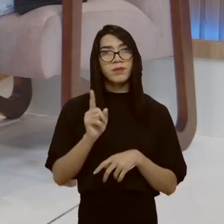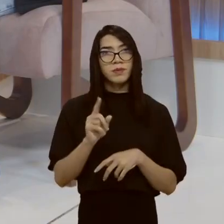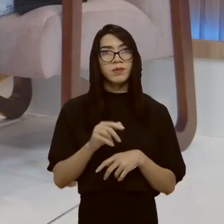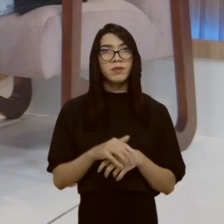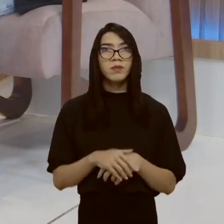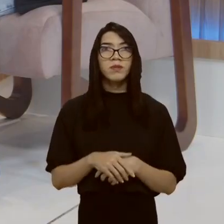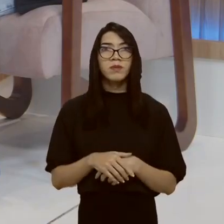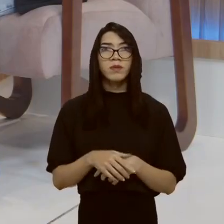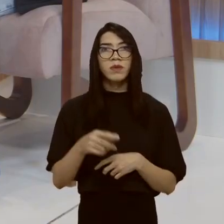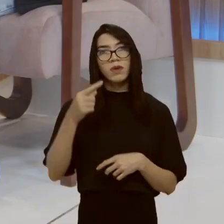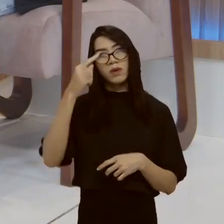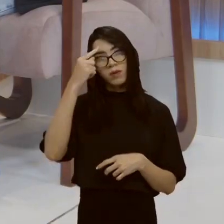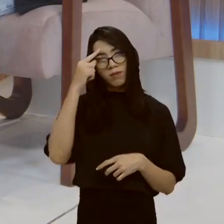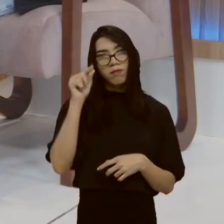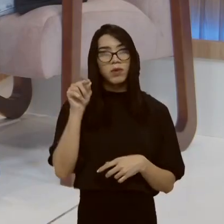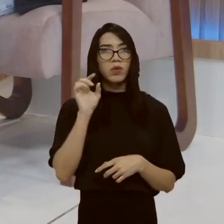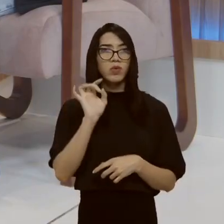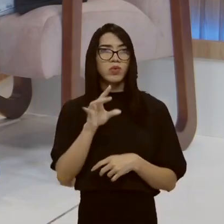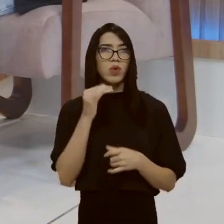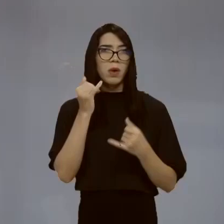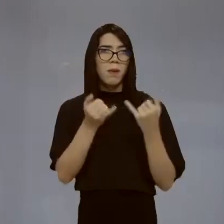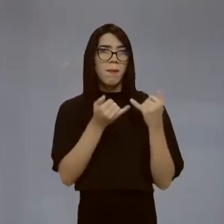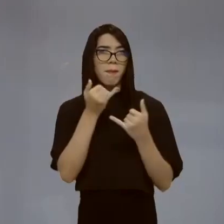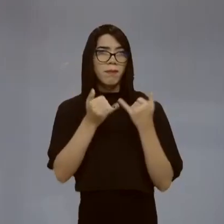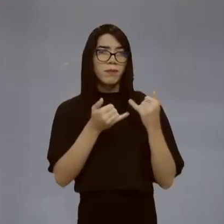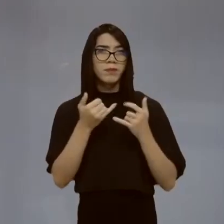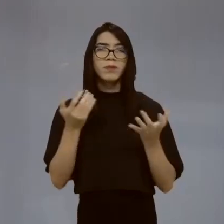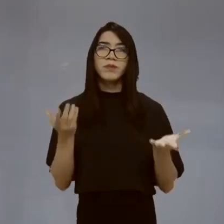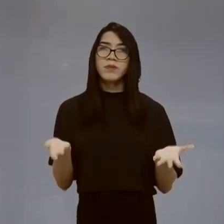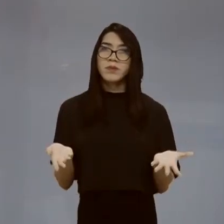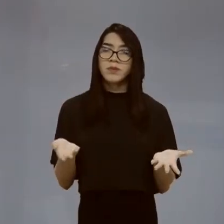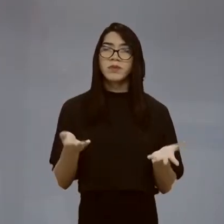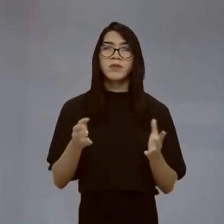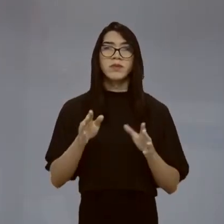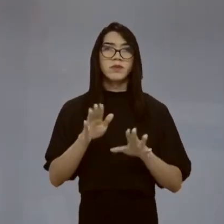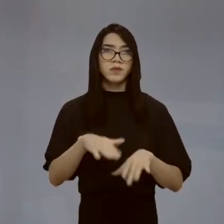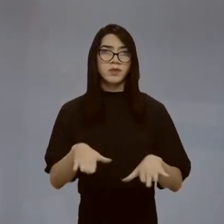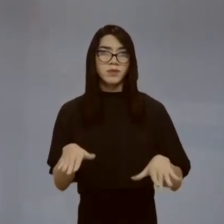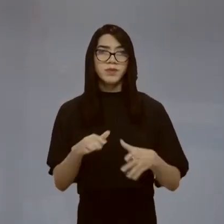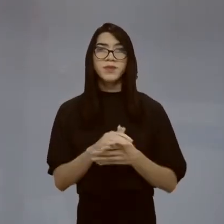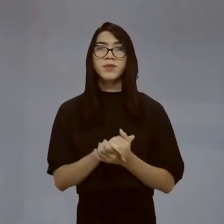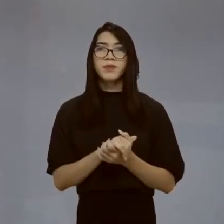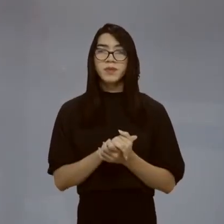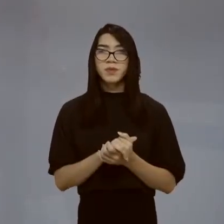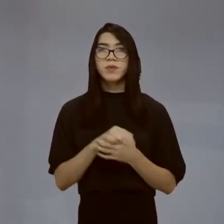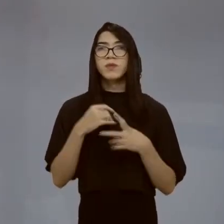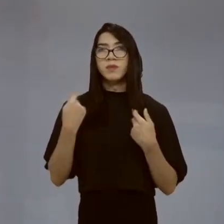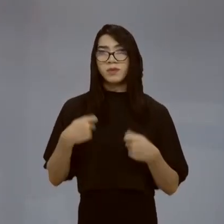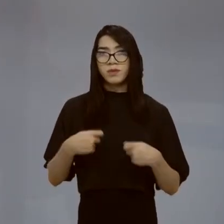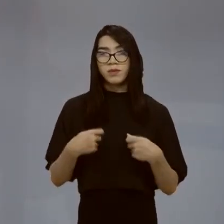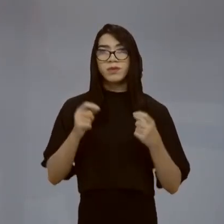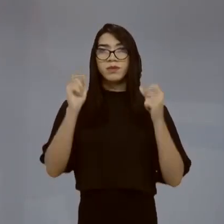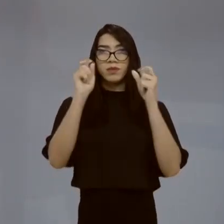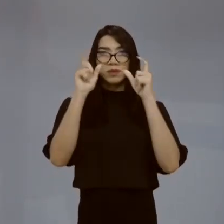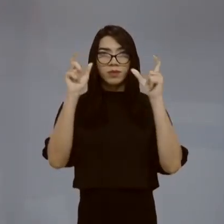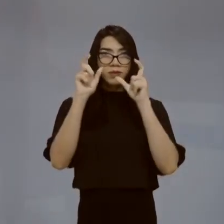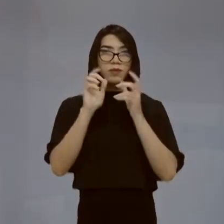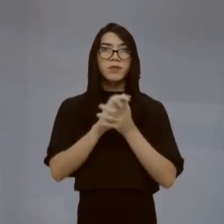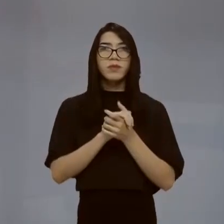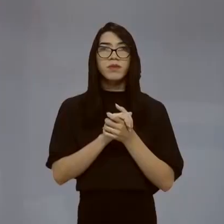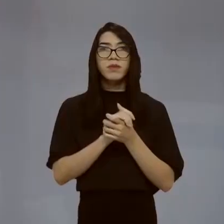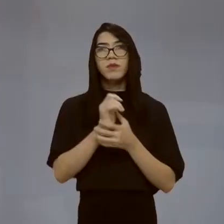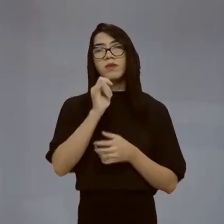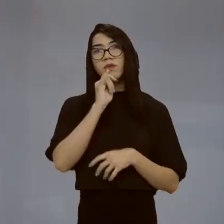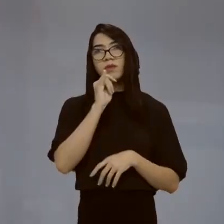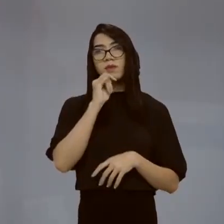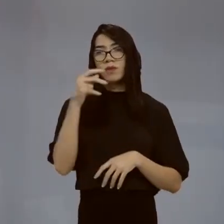que era só um jogo, né? Não é só brincadeira de criança. Então, precisa ter esse alerta também sobre o que o